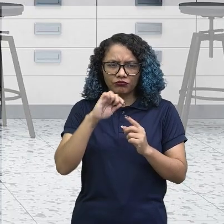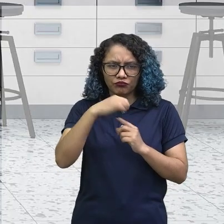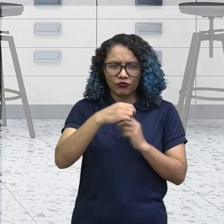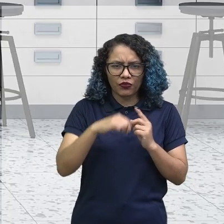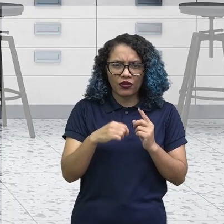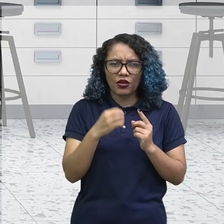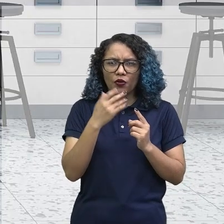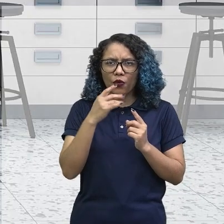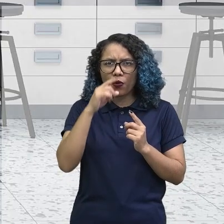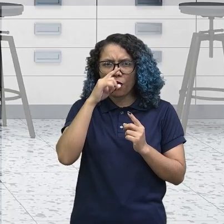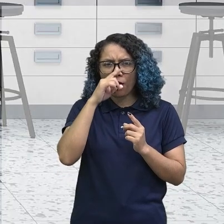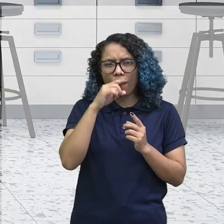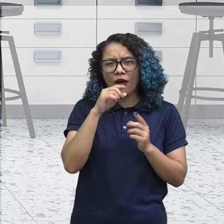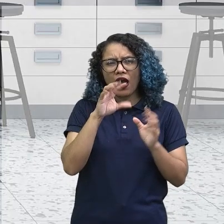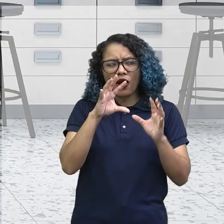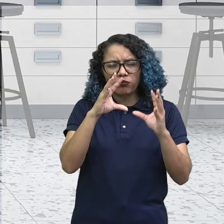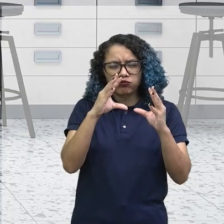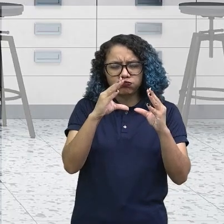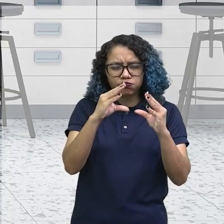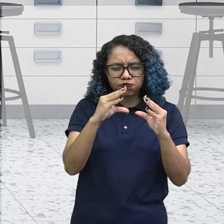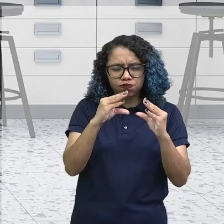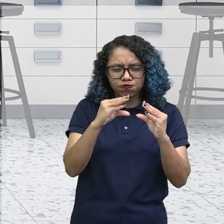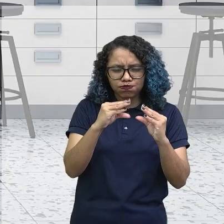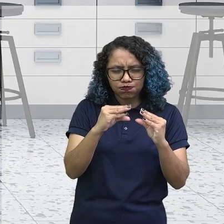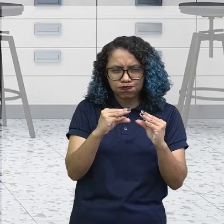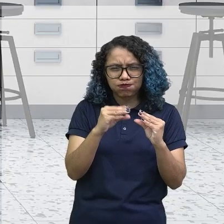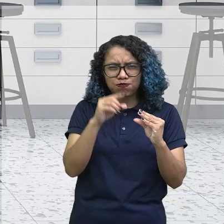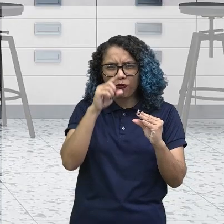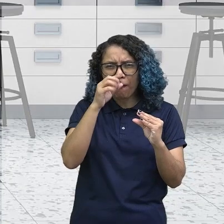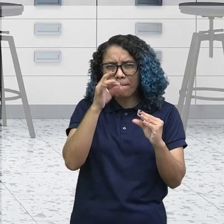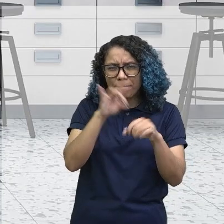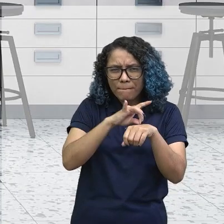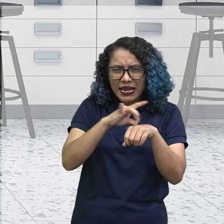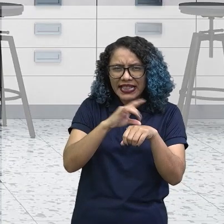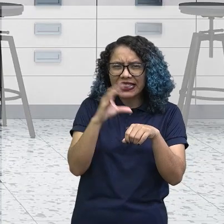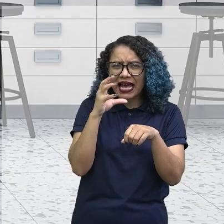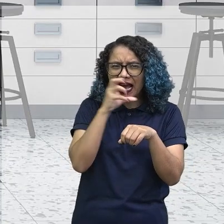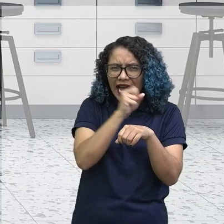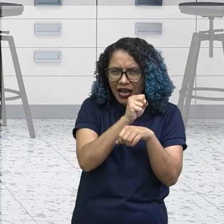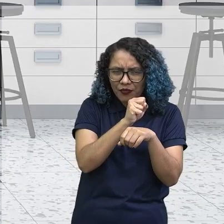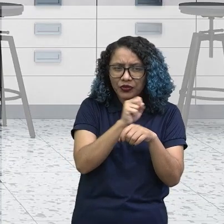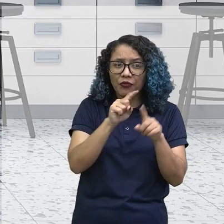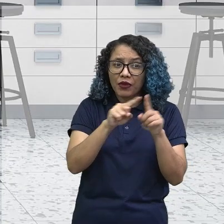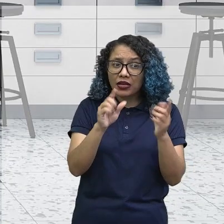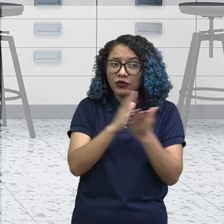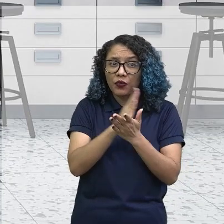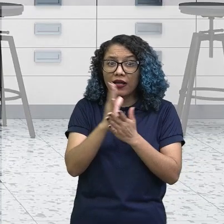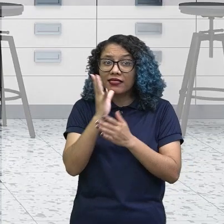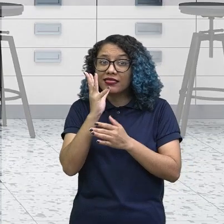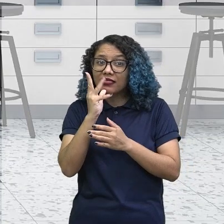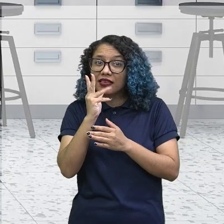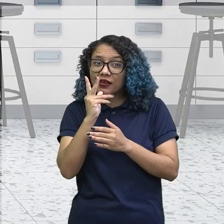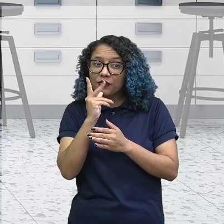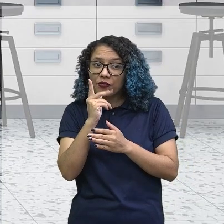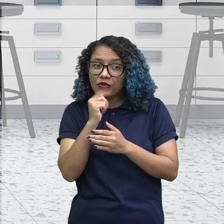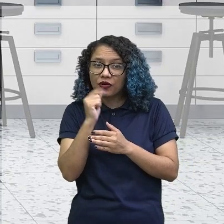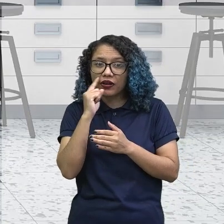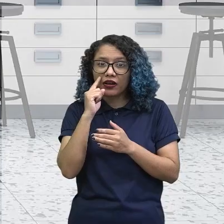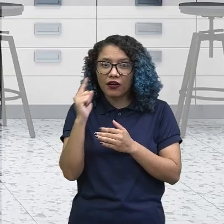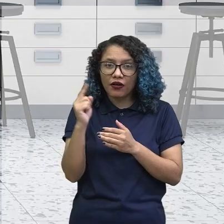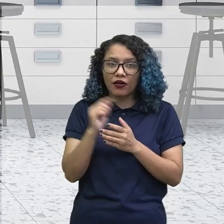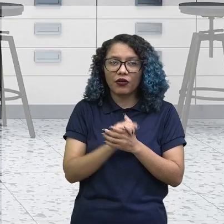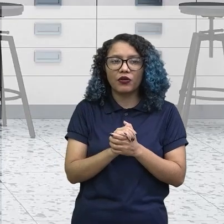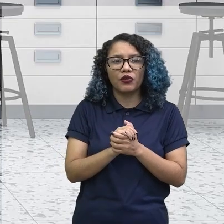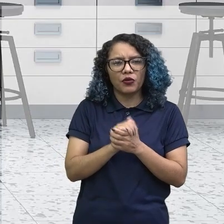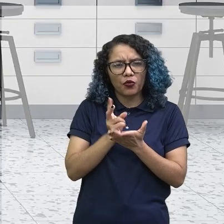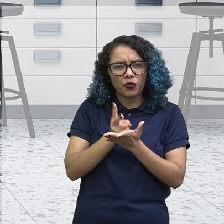fica com aquela casca preta, mas tem aquela banana que demora um pouquinho mais, tem aquela banana que tem aquele aspecto ali, ó, com a